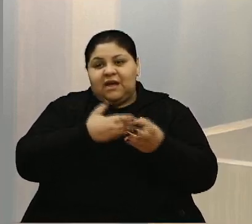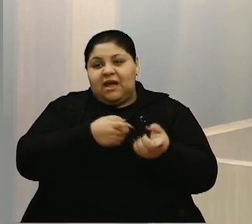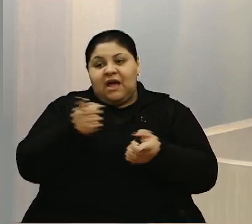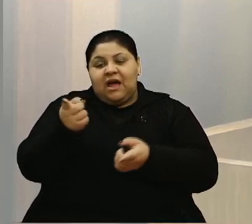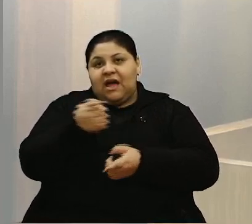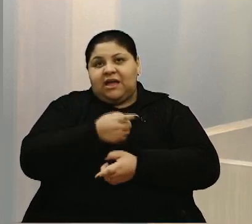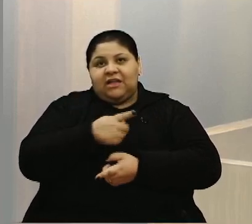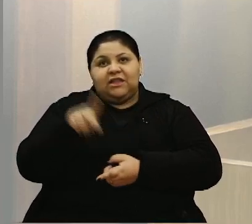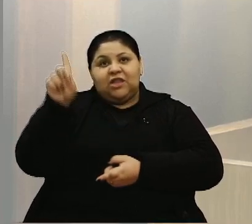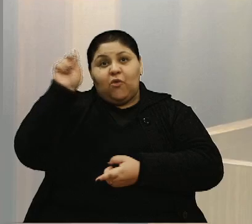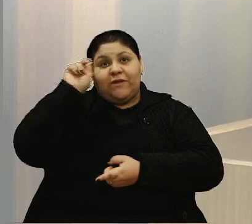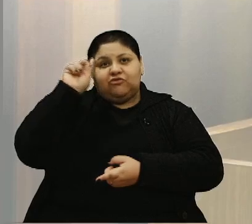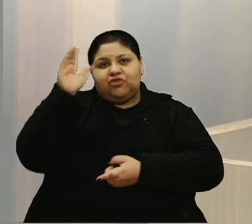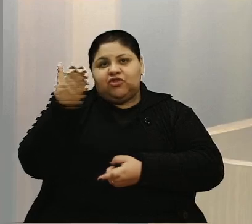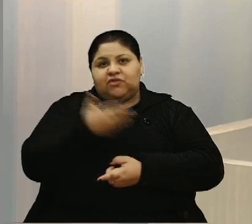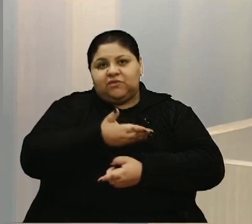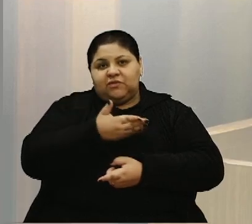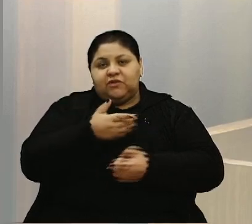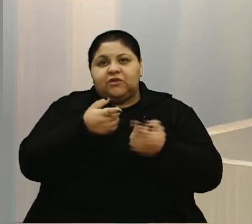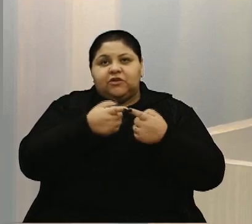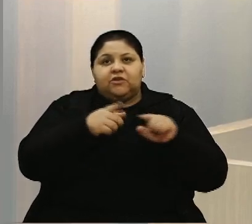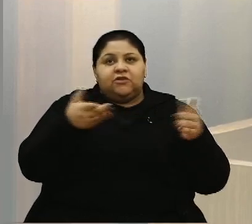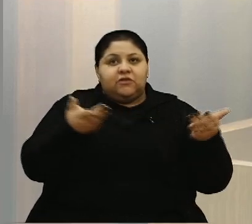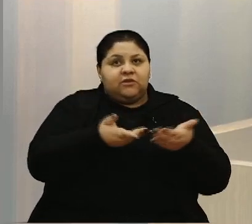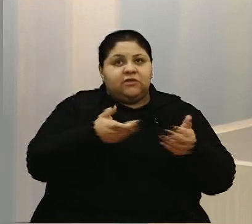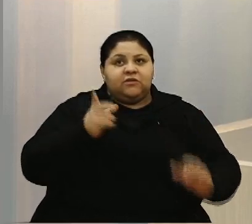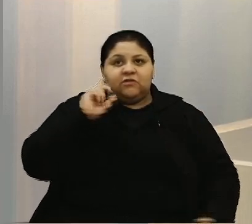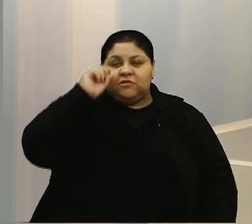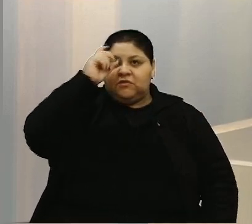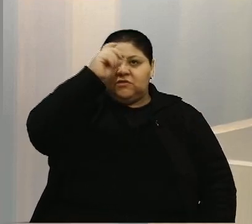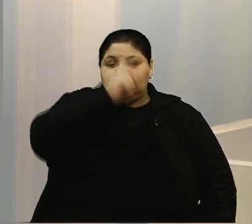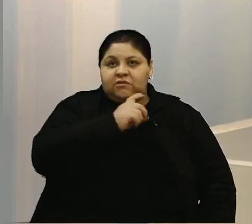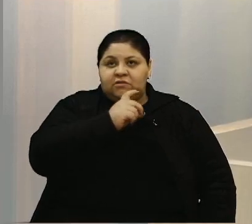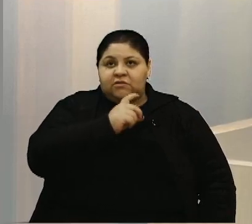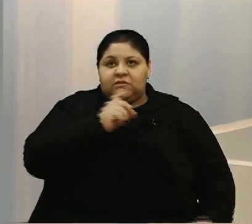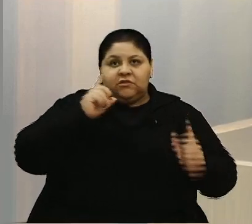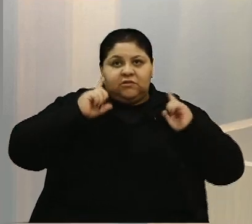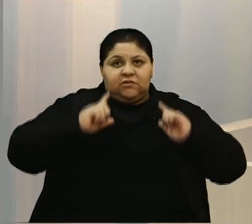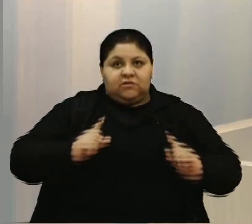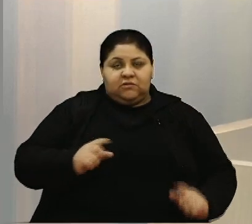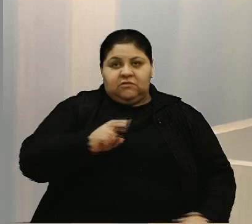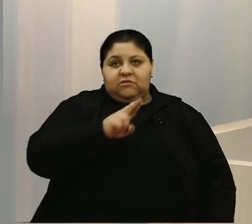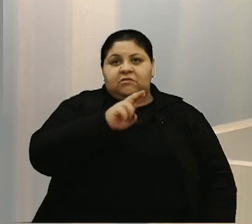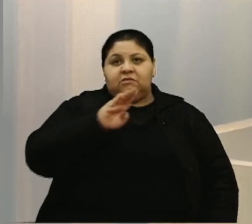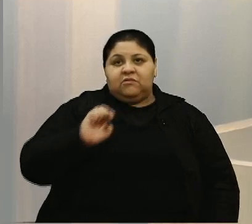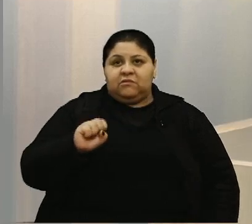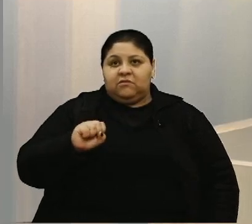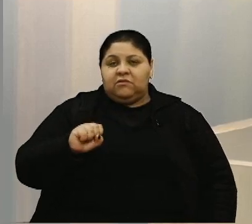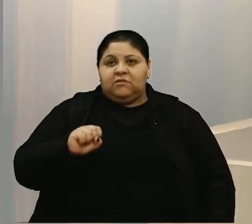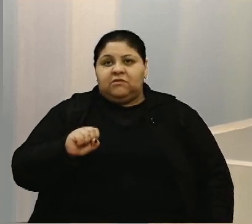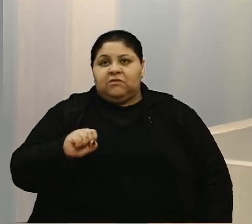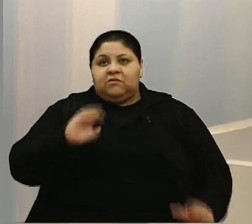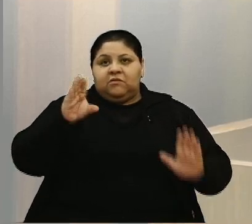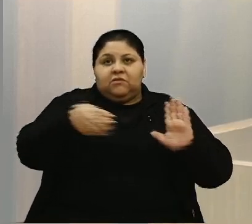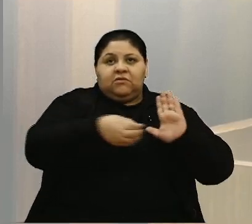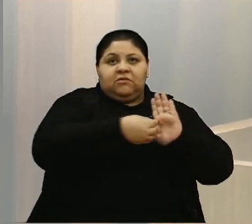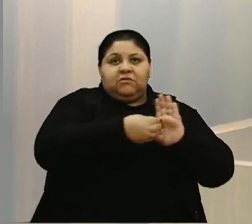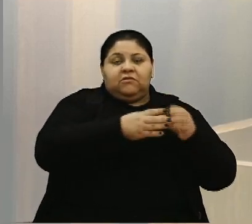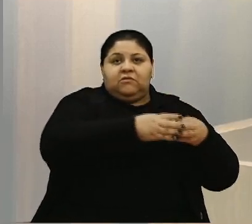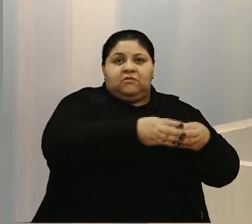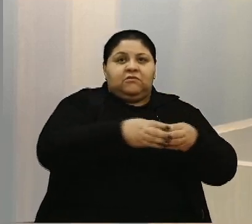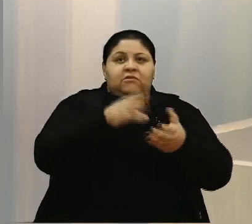é do dia a dia de vocês, mas hoje é difícil o dia que uma gerente de UBS não coloca no grupo de gerentes que tem